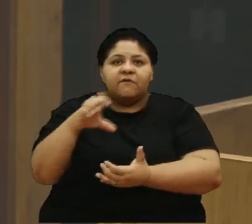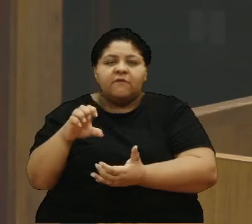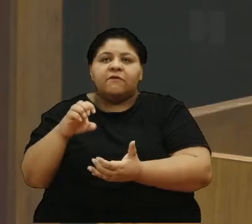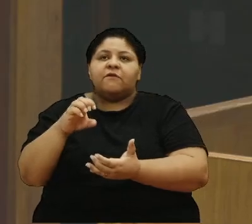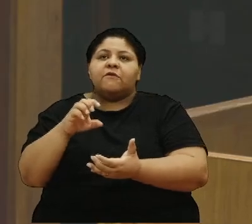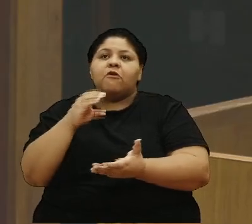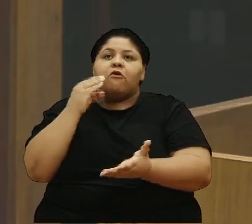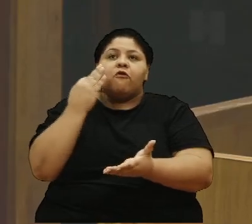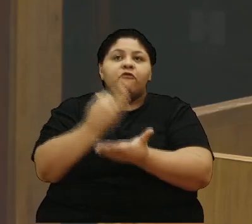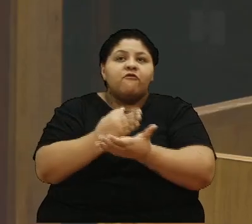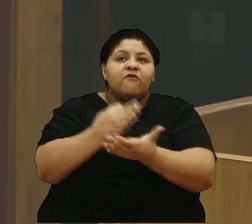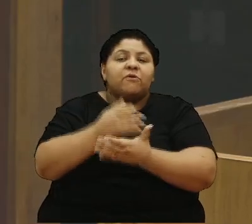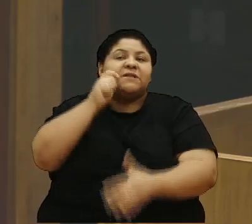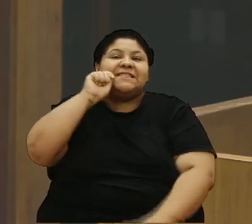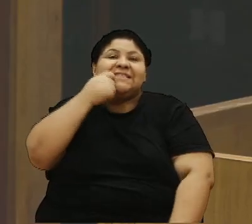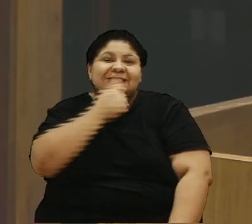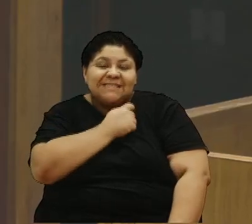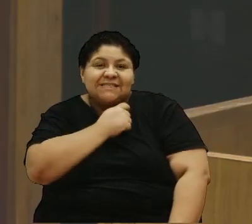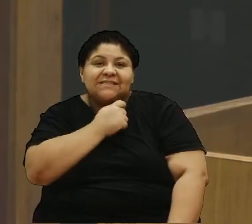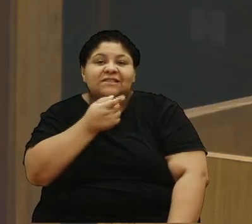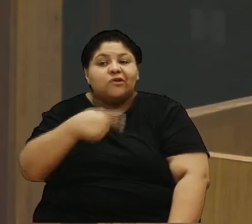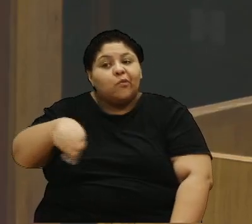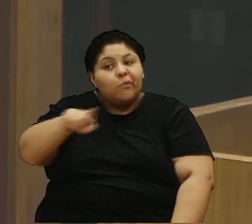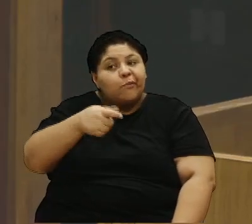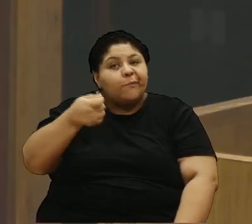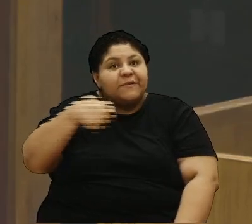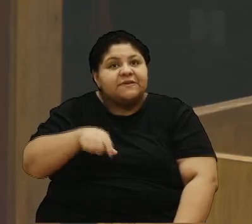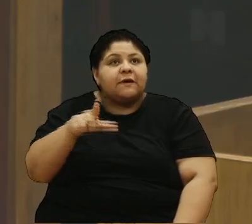dentista em algumas UBSs. Nós precisamos ter